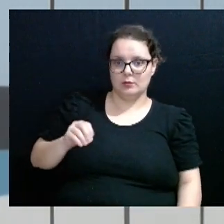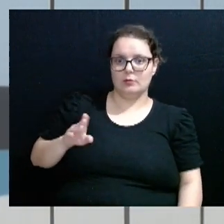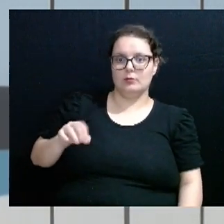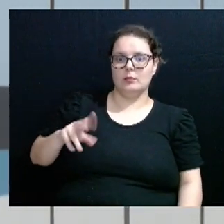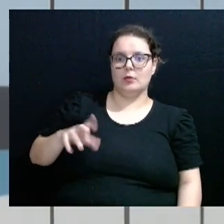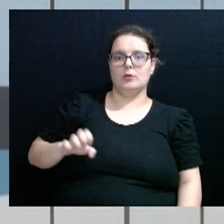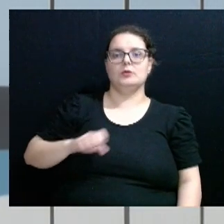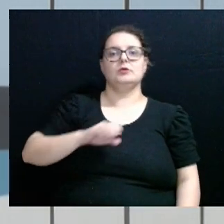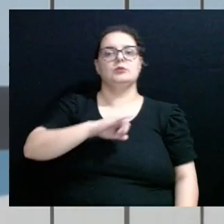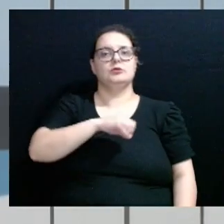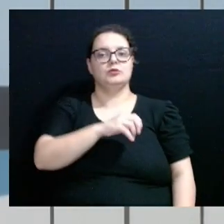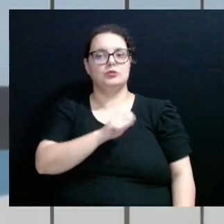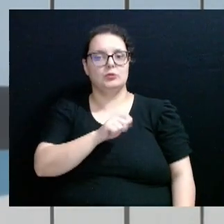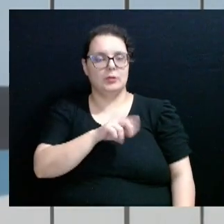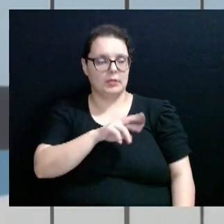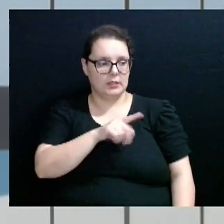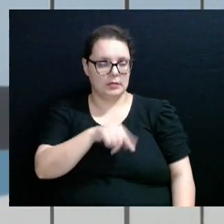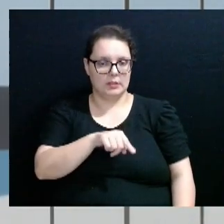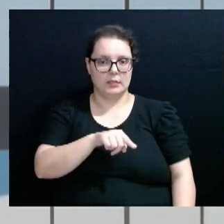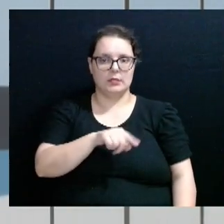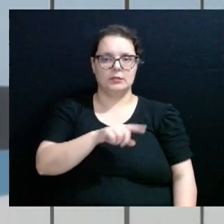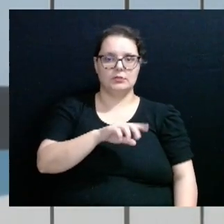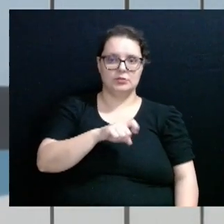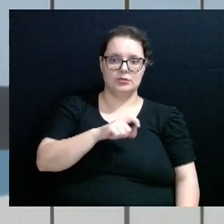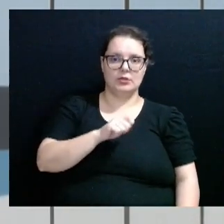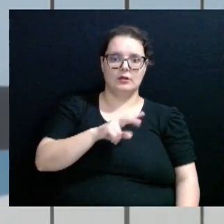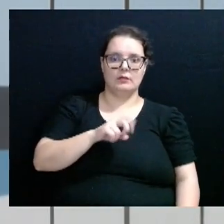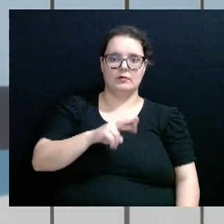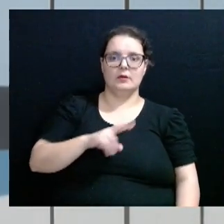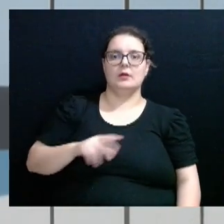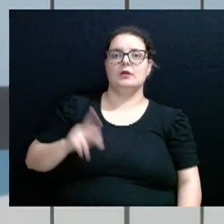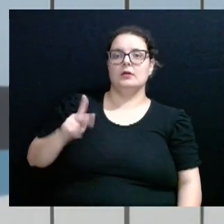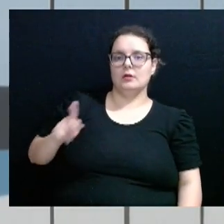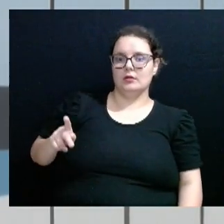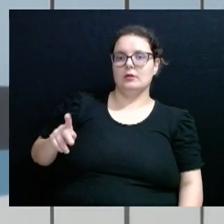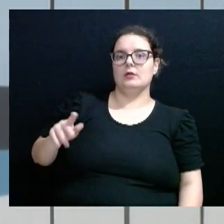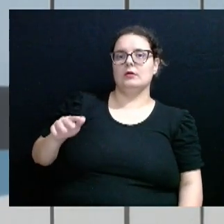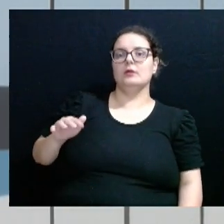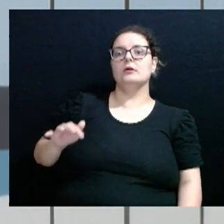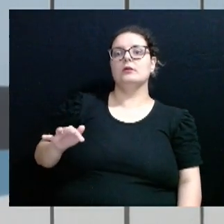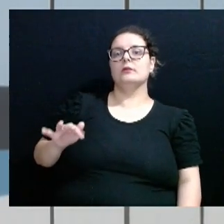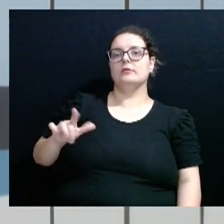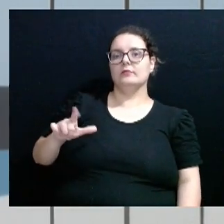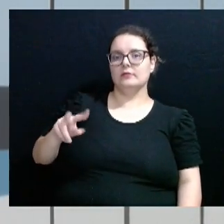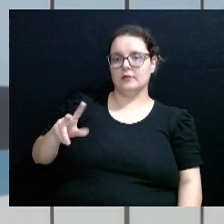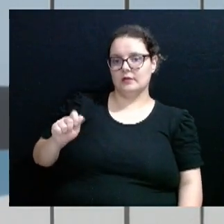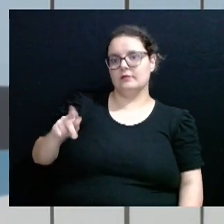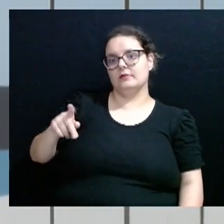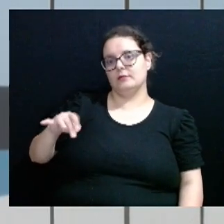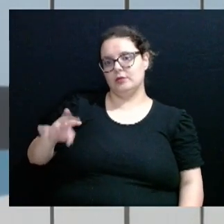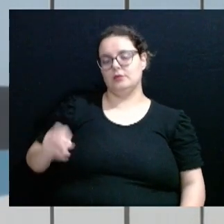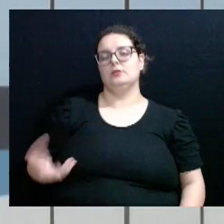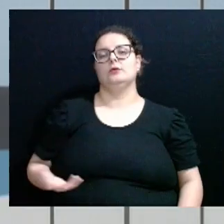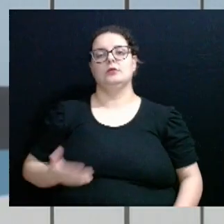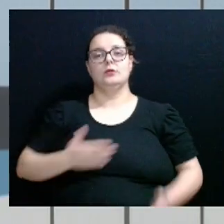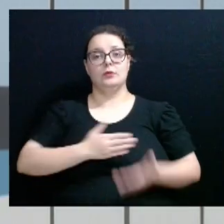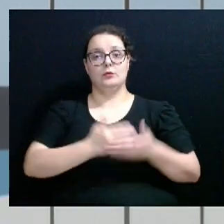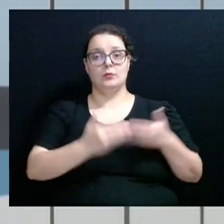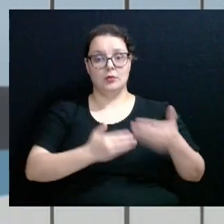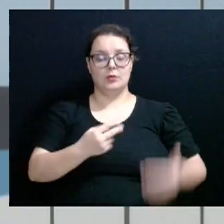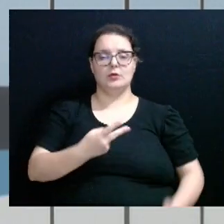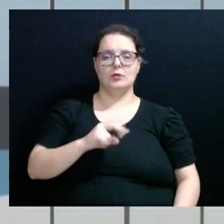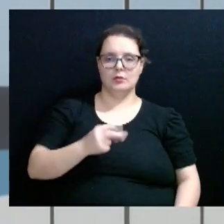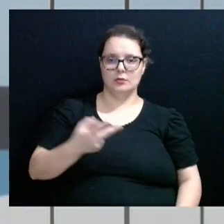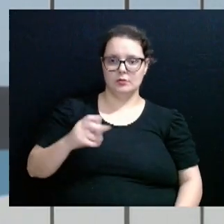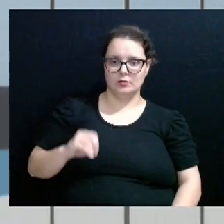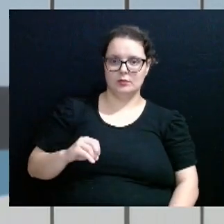Unesp e a professora Ana Flávia Margalhães Pinto da UNB. Então a gente começou esse processo em 2020, logo no início